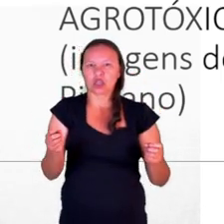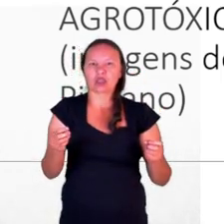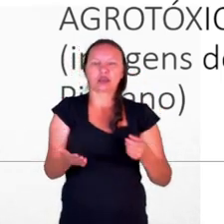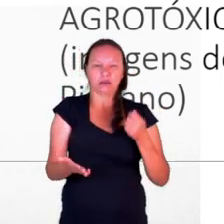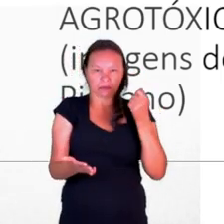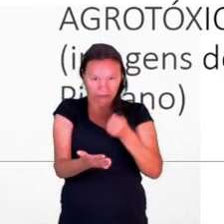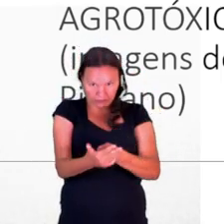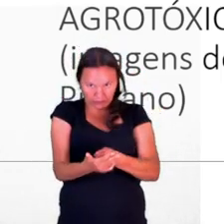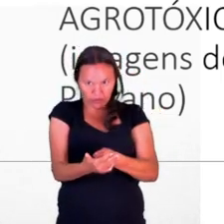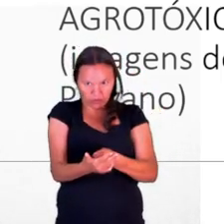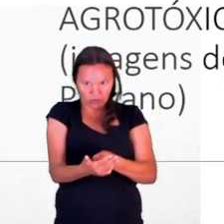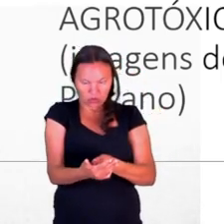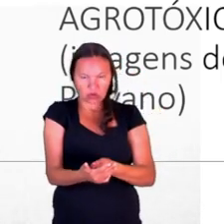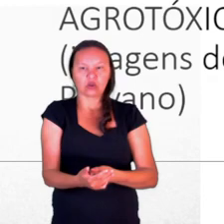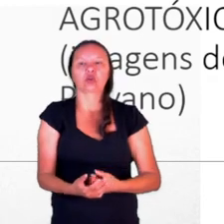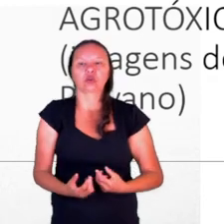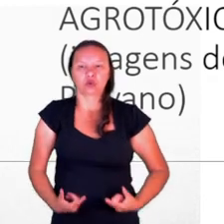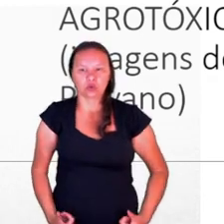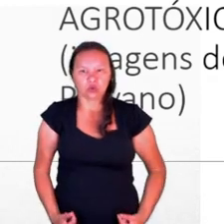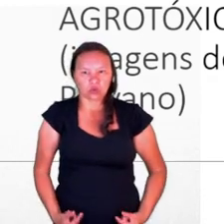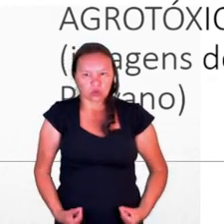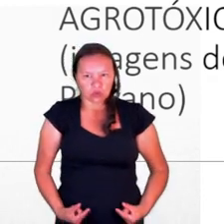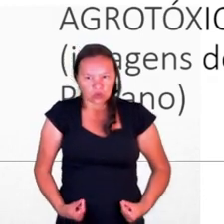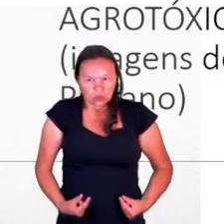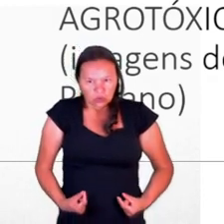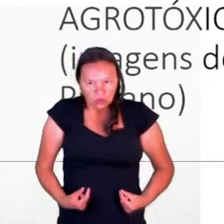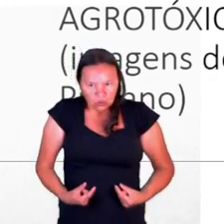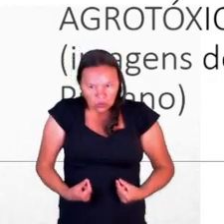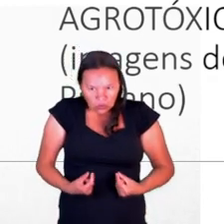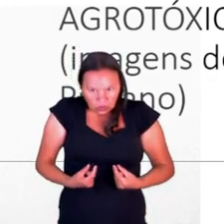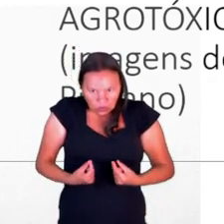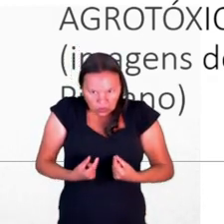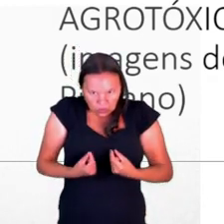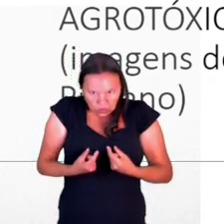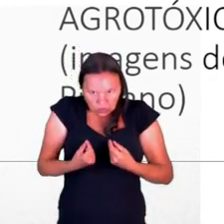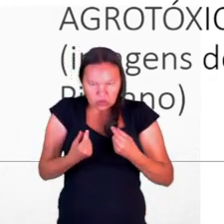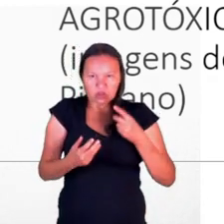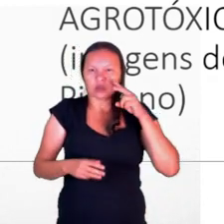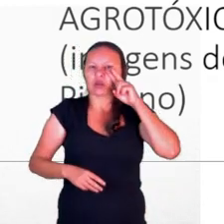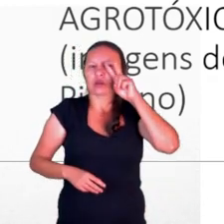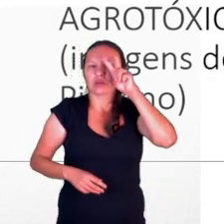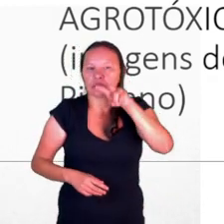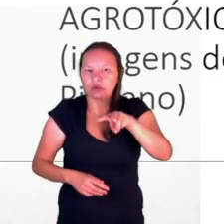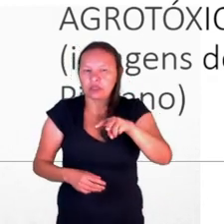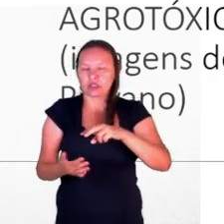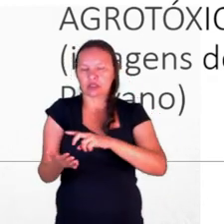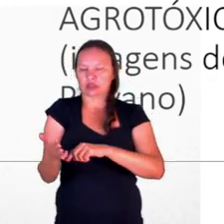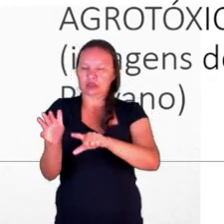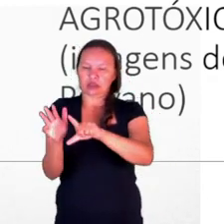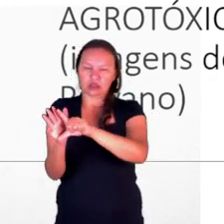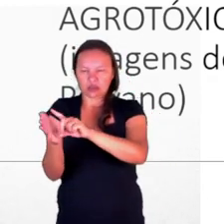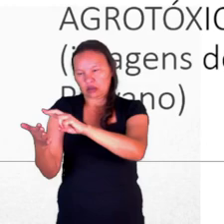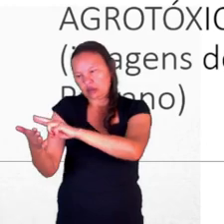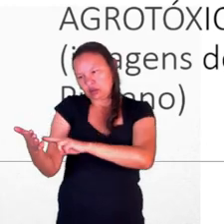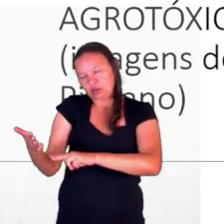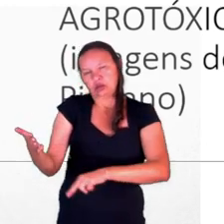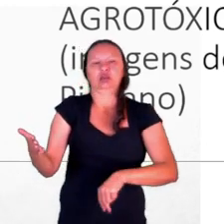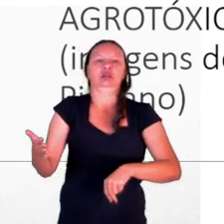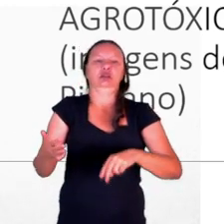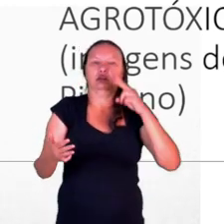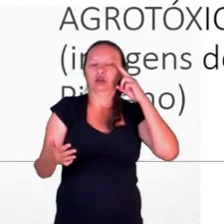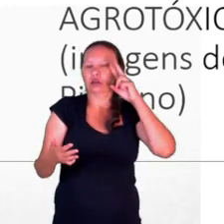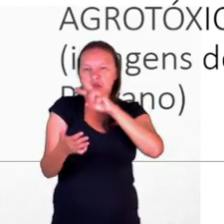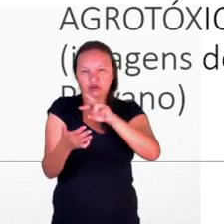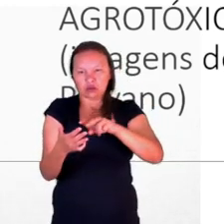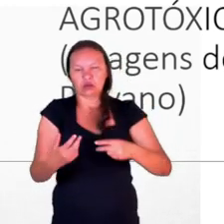unicinco do glifosato você vocês deem uma olhada nos relatórios da abrasco Associação Brasileira de saúde coletiva no Instituto